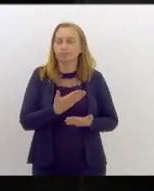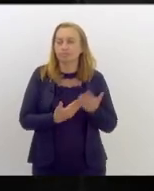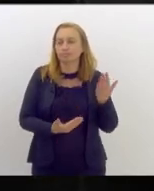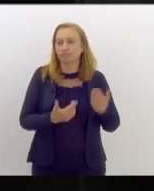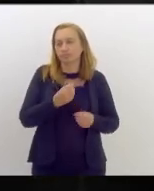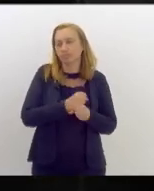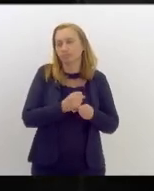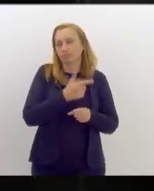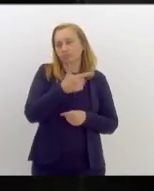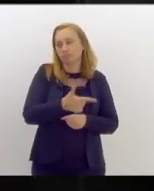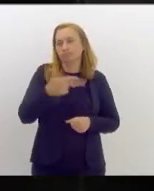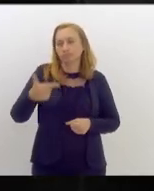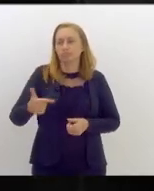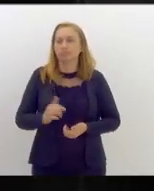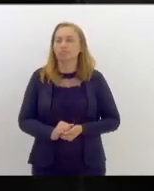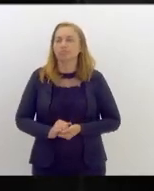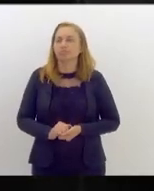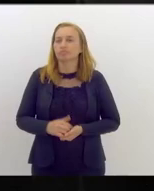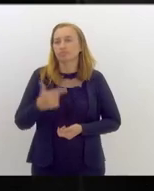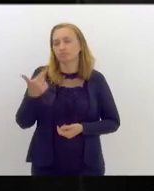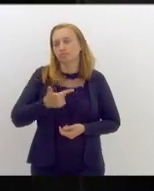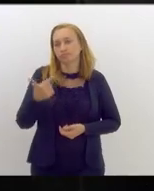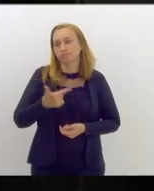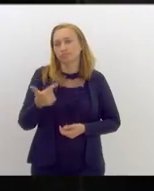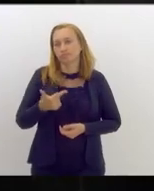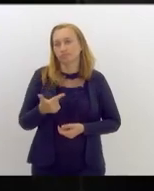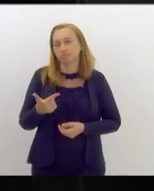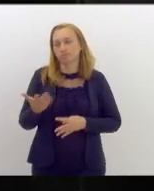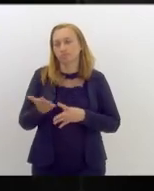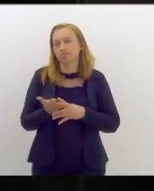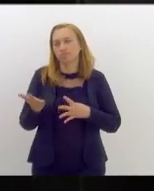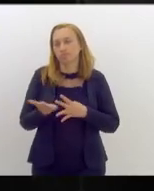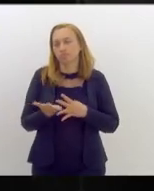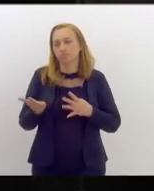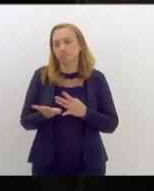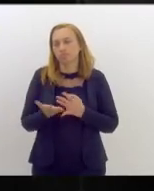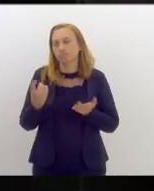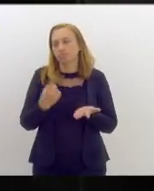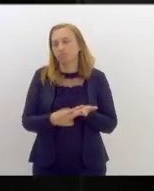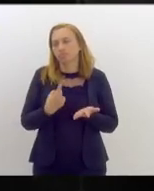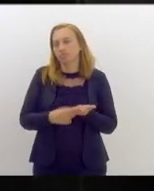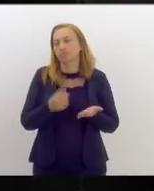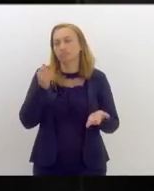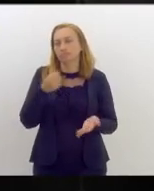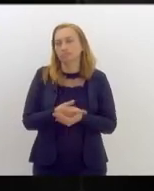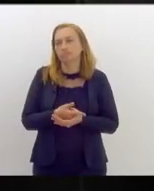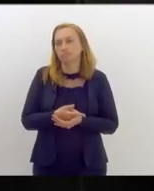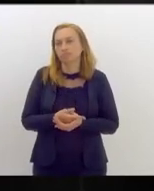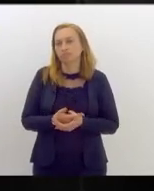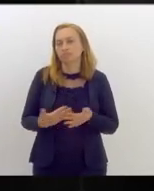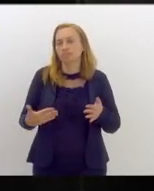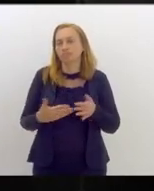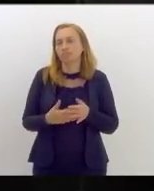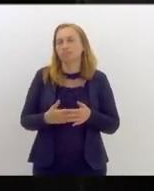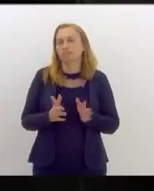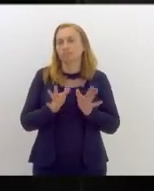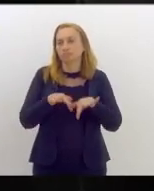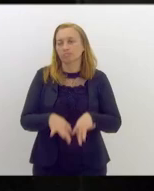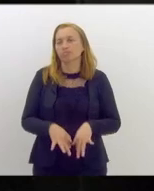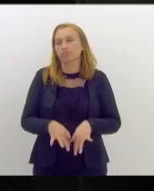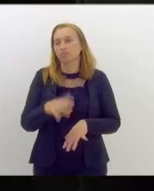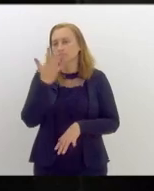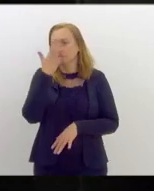que é esse projeto aqui e a segunda parcela do acordo que tem que ser paga até o final de fevereiro